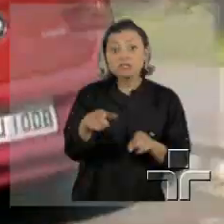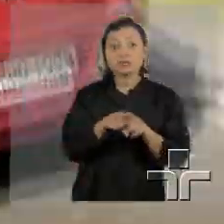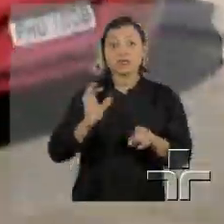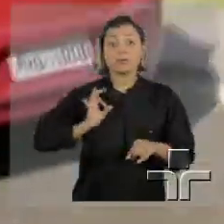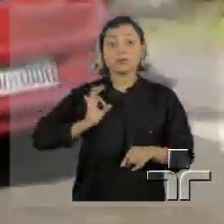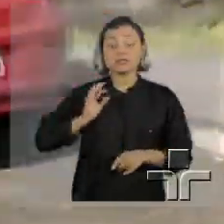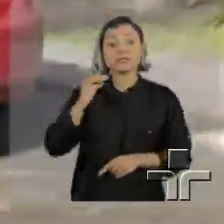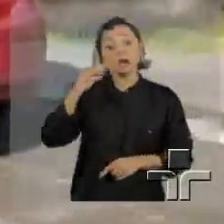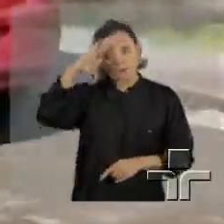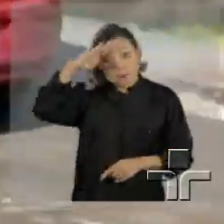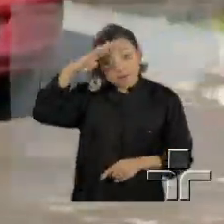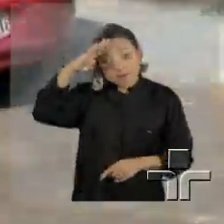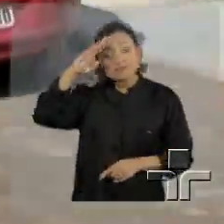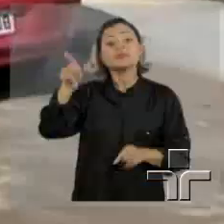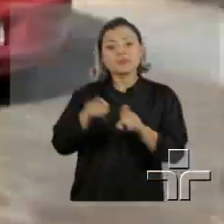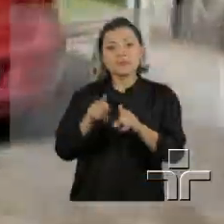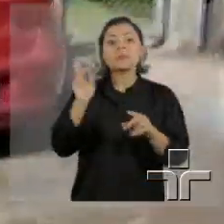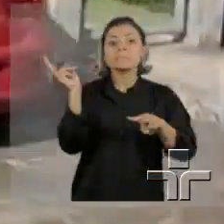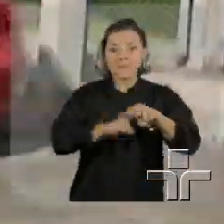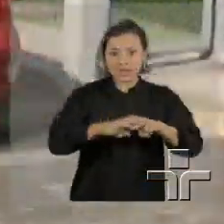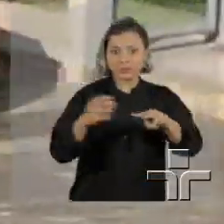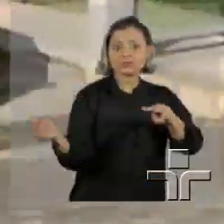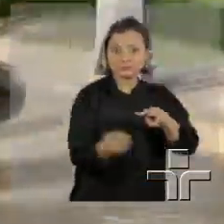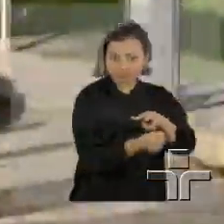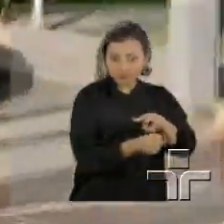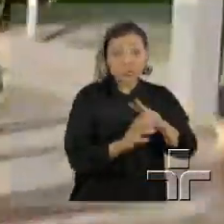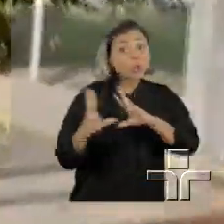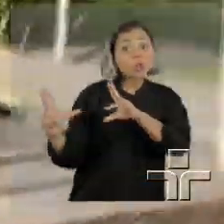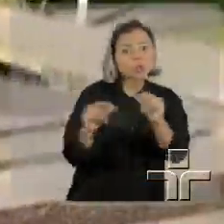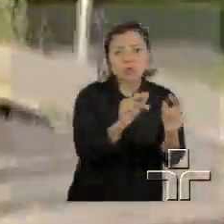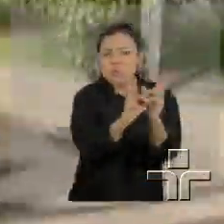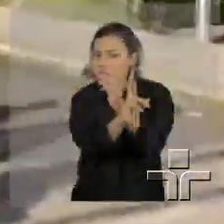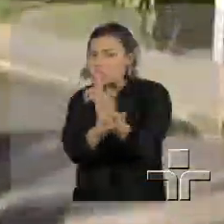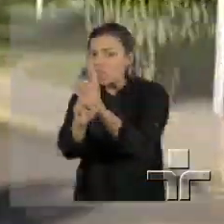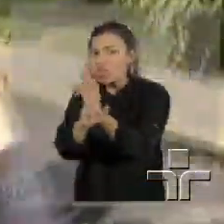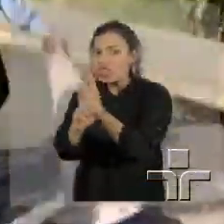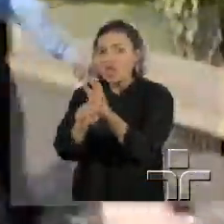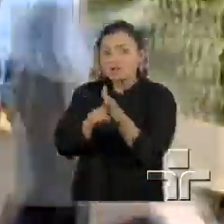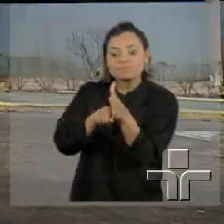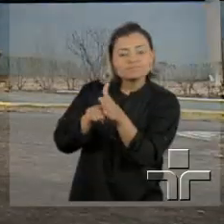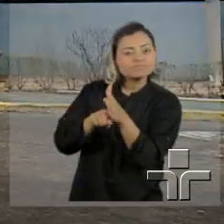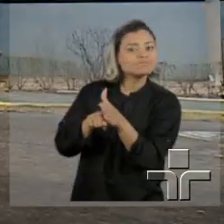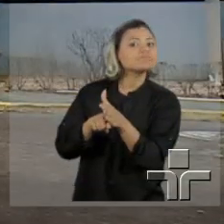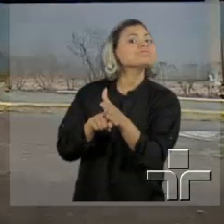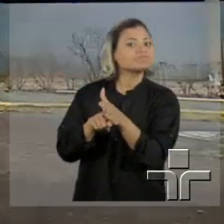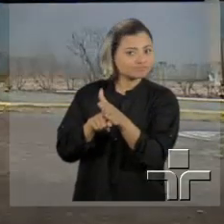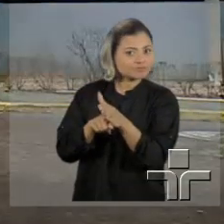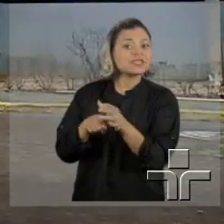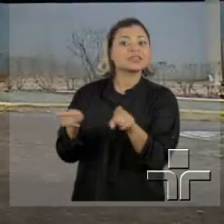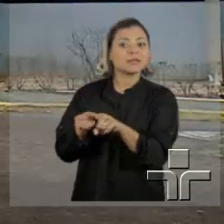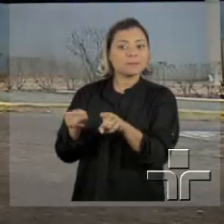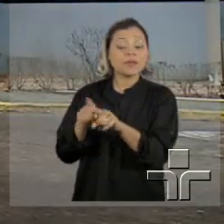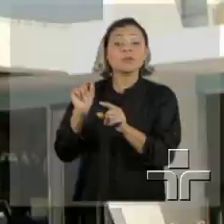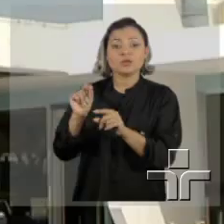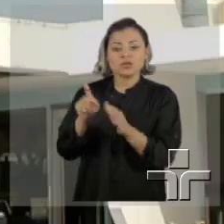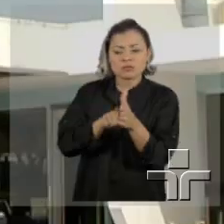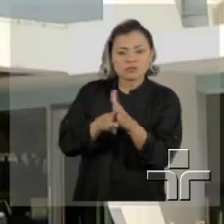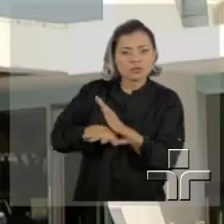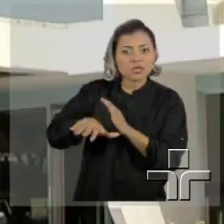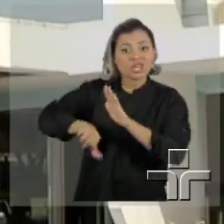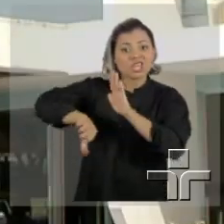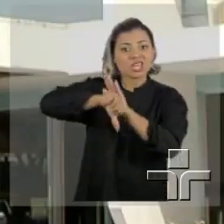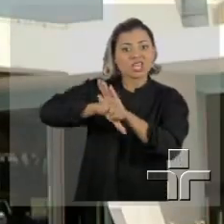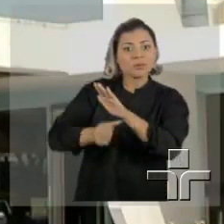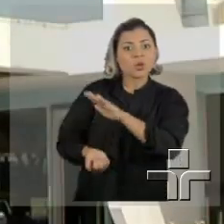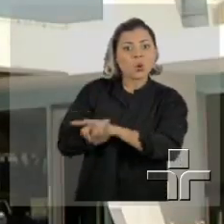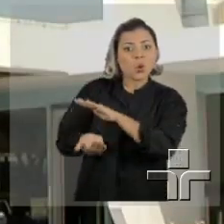militares também foram presos. Todos são alvos da Operação Vértex, um desdobramento da Operação Maus Caminhos, que investiga crimes de